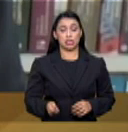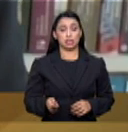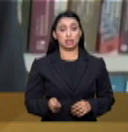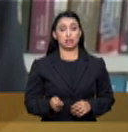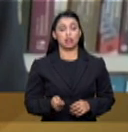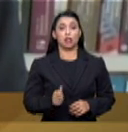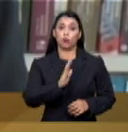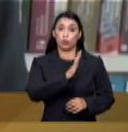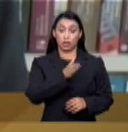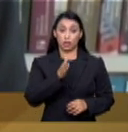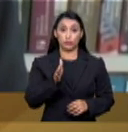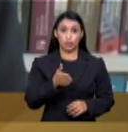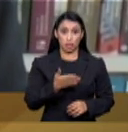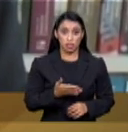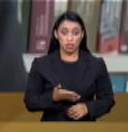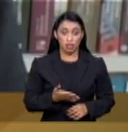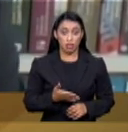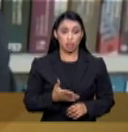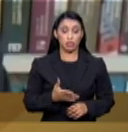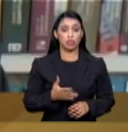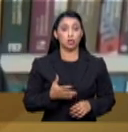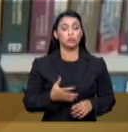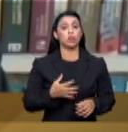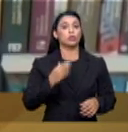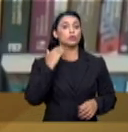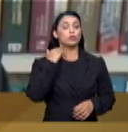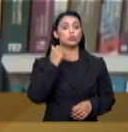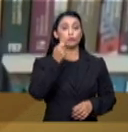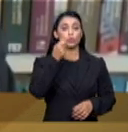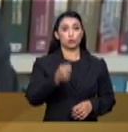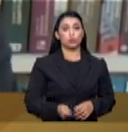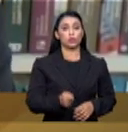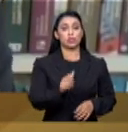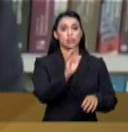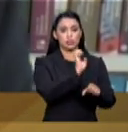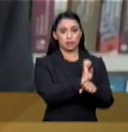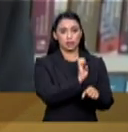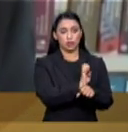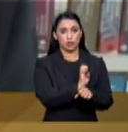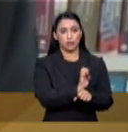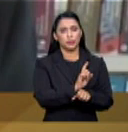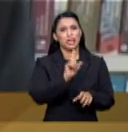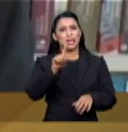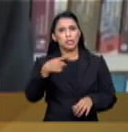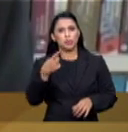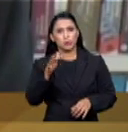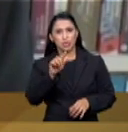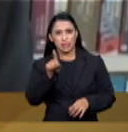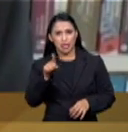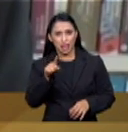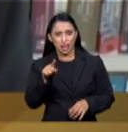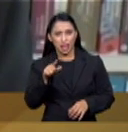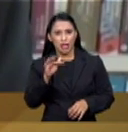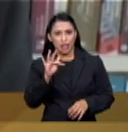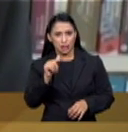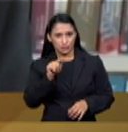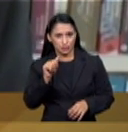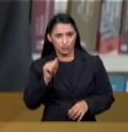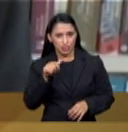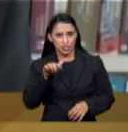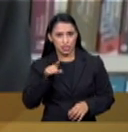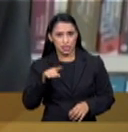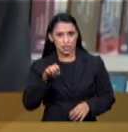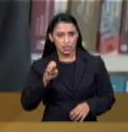rescindenda tinha sido proferida pelo juiz estadual. A Fazenda Nacional interpôs recurso extraordinário por violação ao